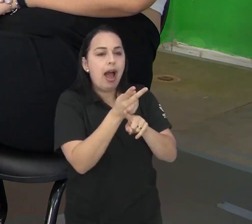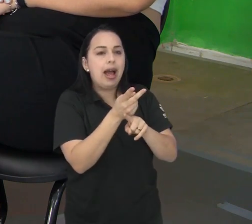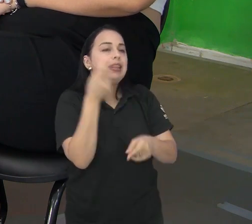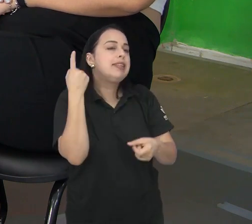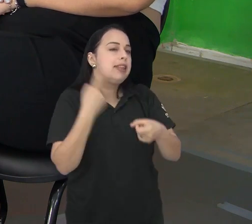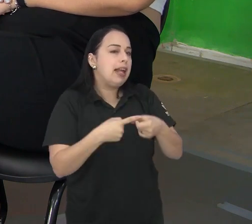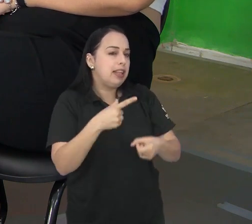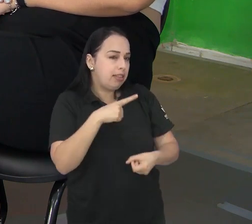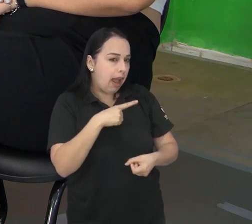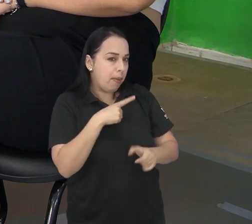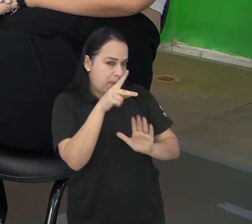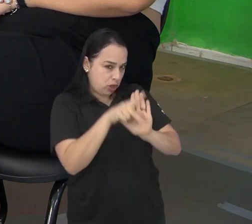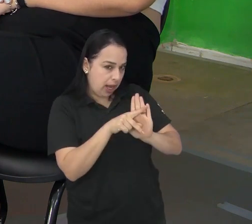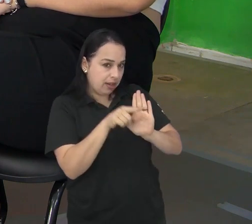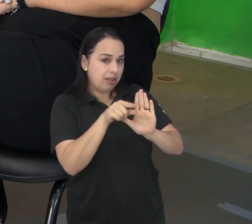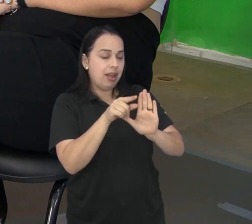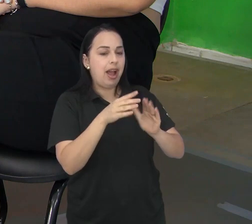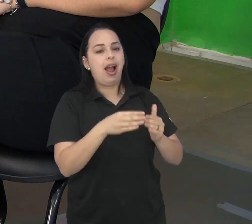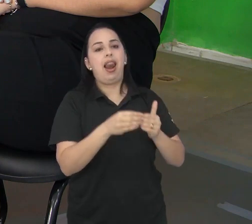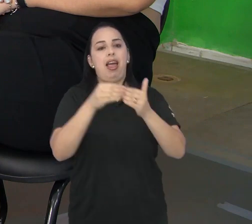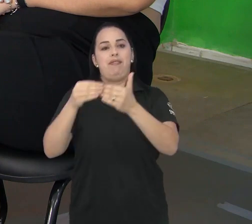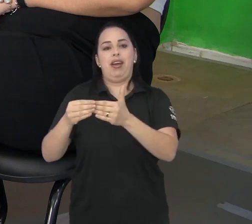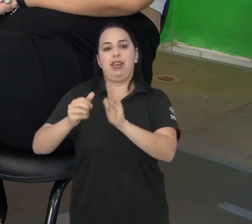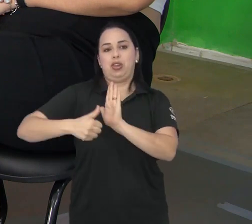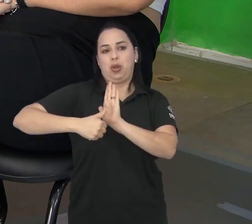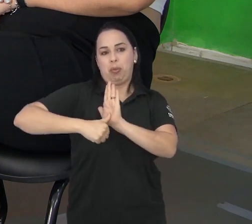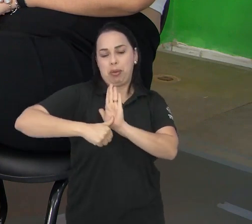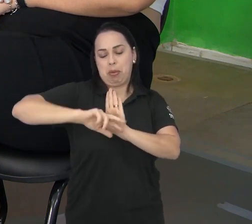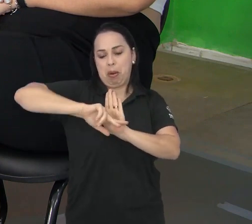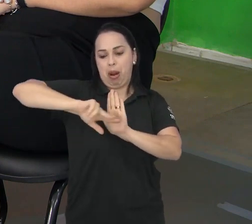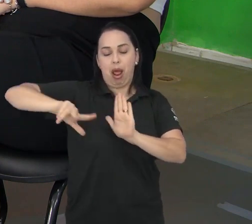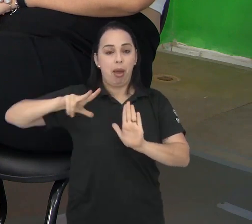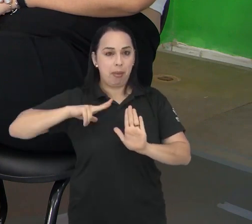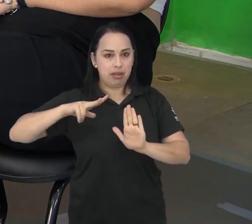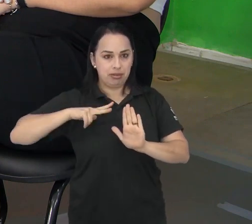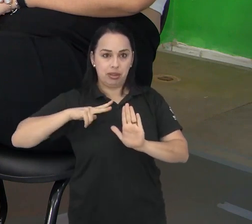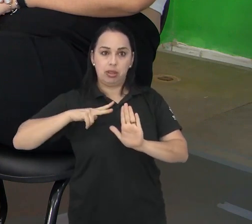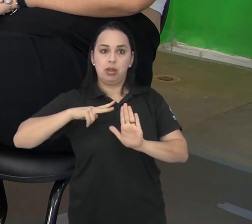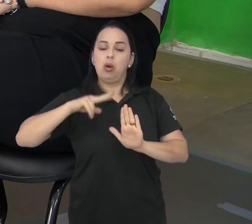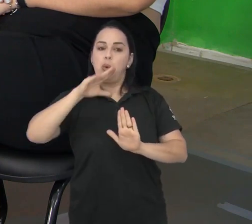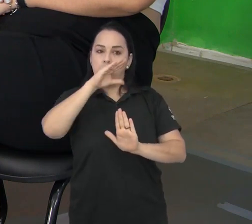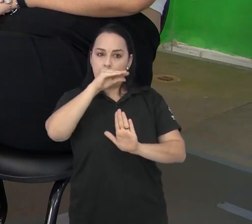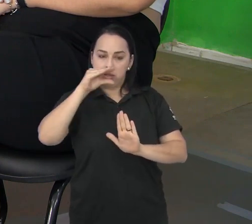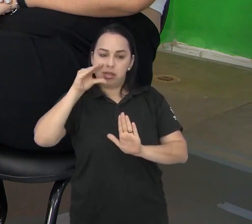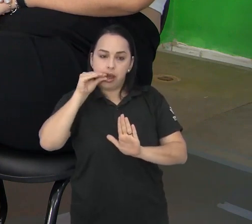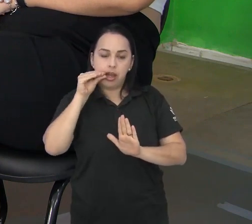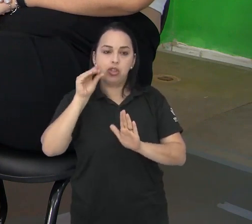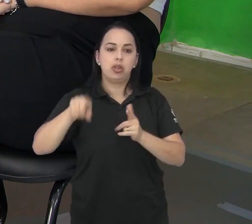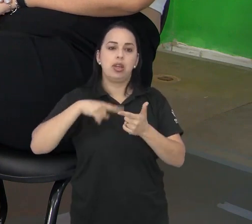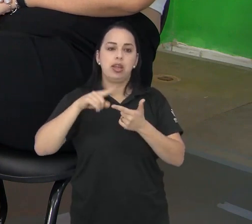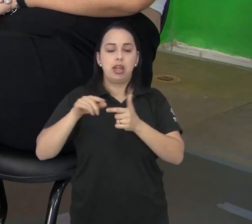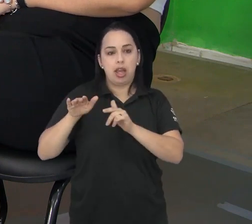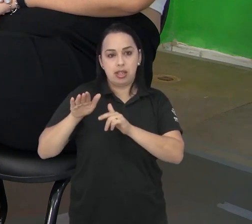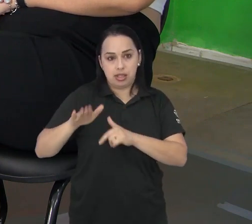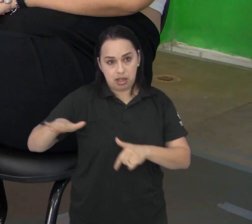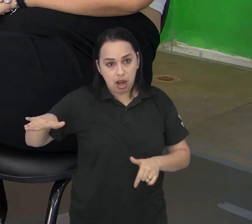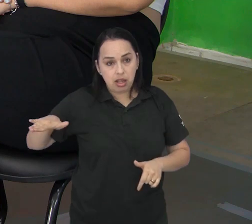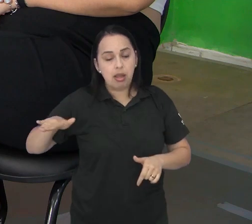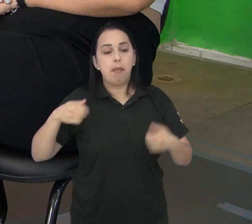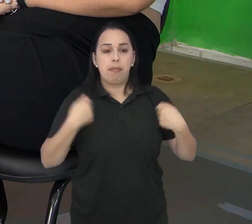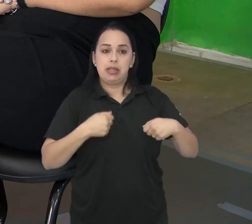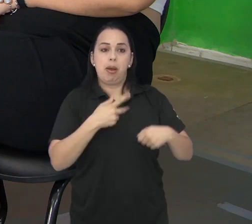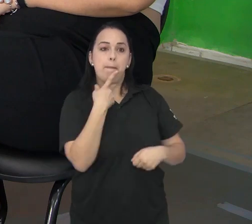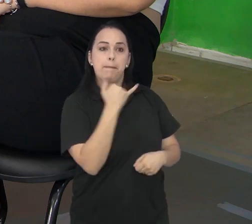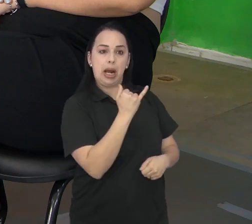na sua cidade, ir lá com os documentos pessoais, né? Aí a criança, o adolescente precisa ir com o responsável, né, para fazer a